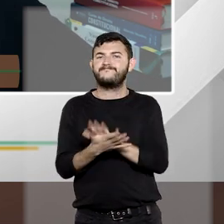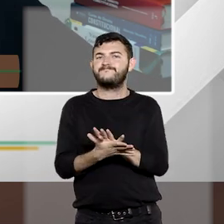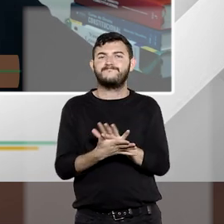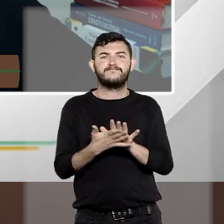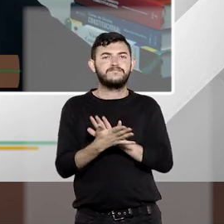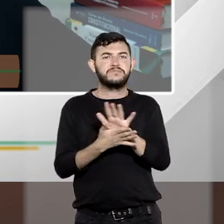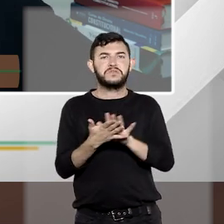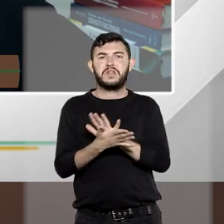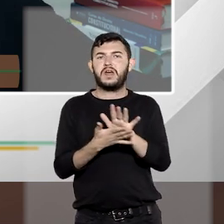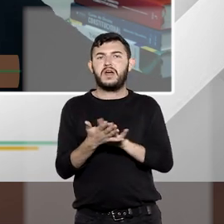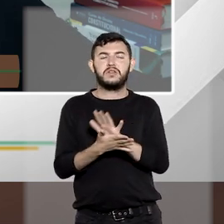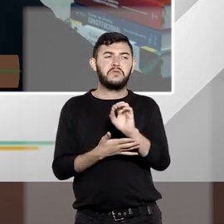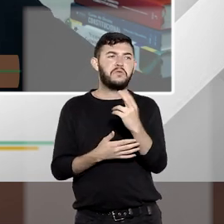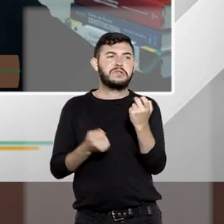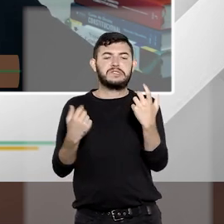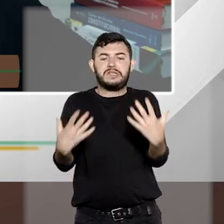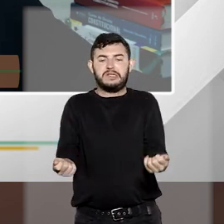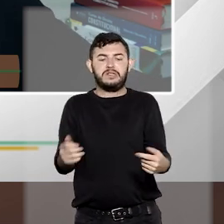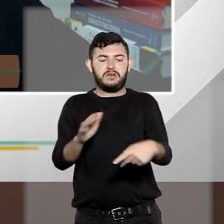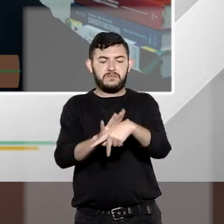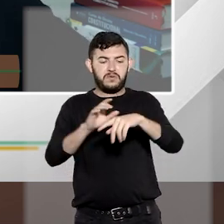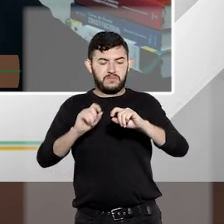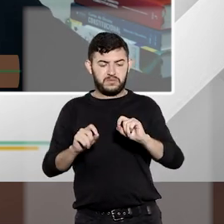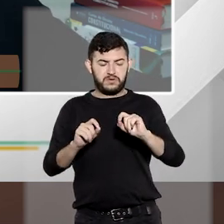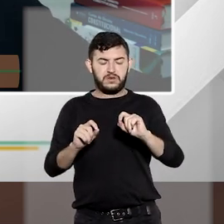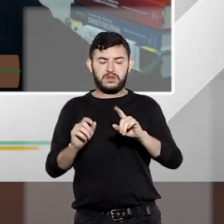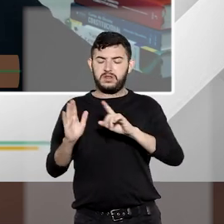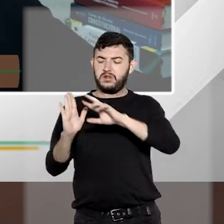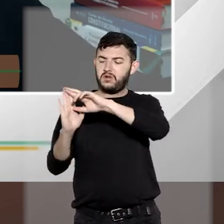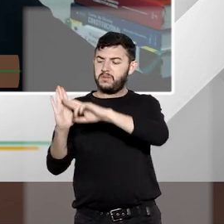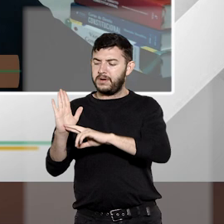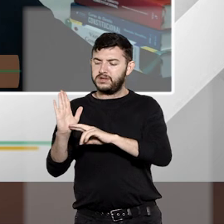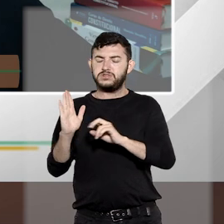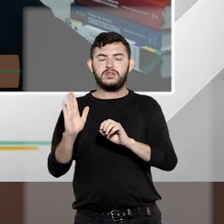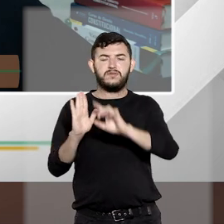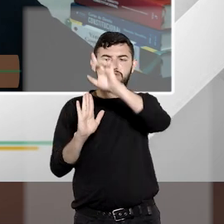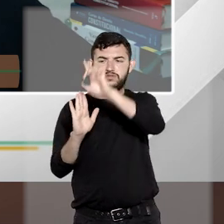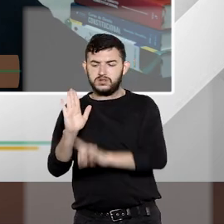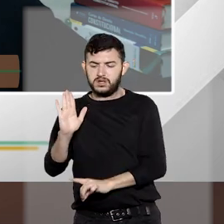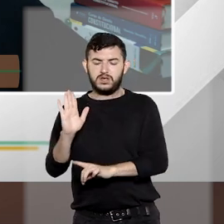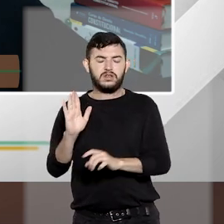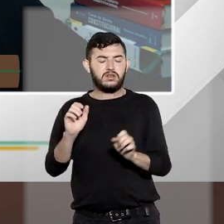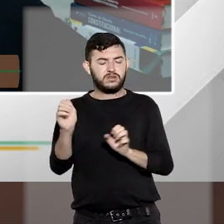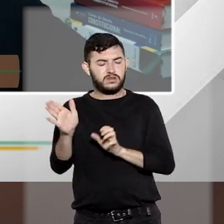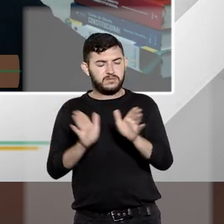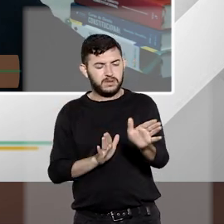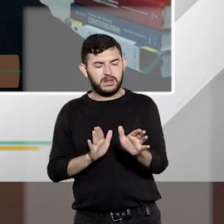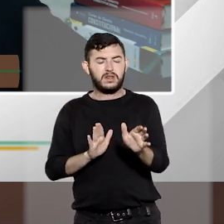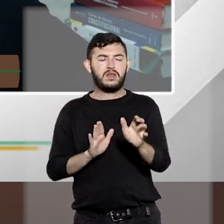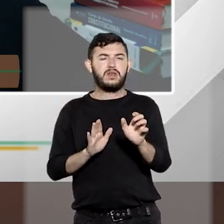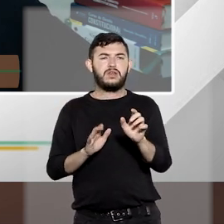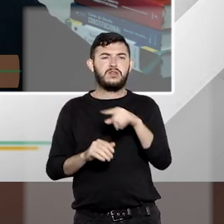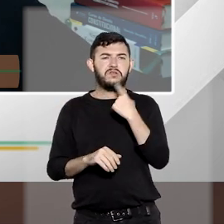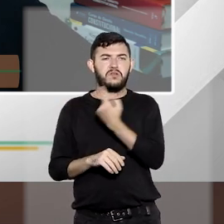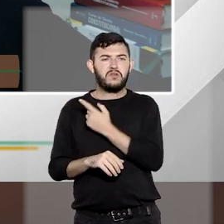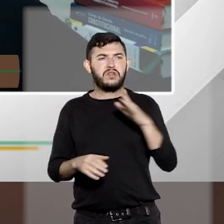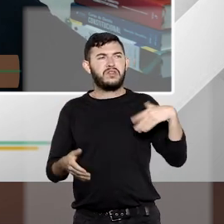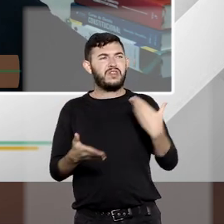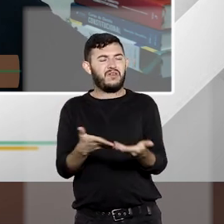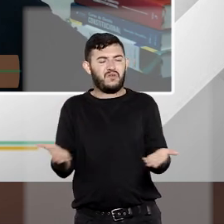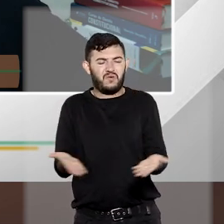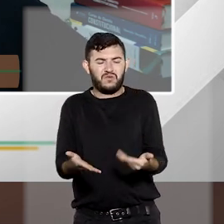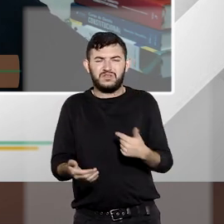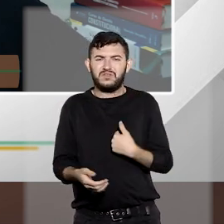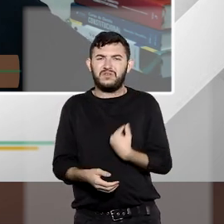após todo esse poderio normativo que nós temos acerca do direito à acessibilidade no Brasil, ainda tenhamos que conviver com esse